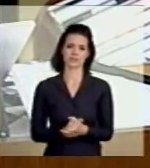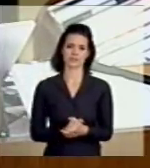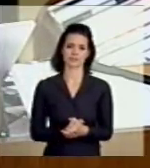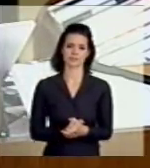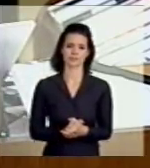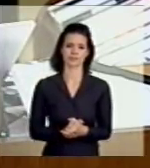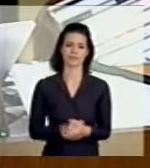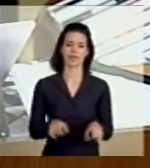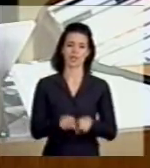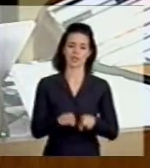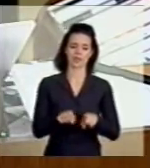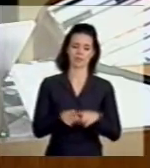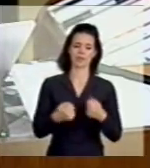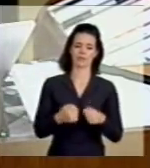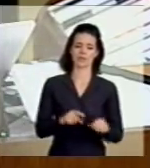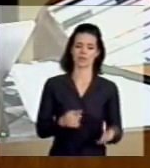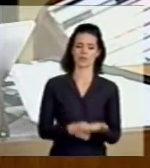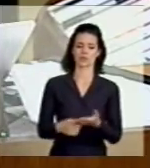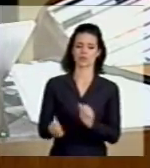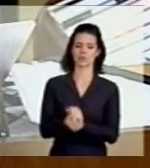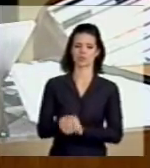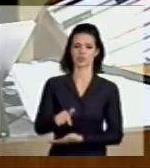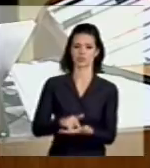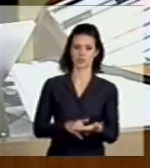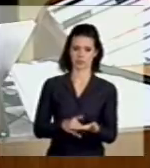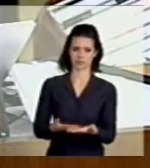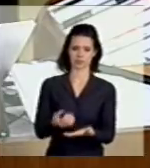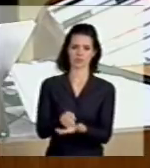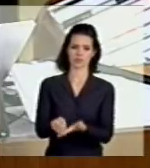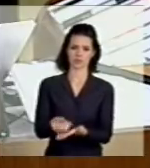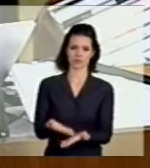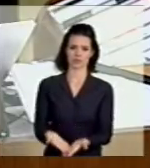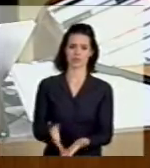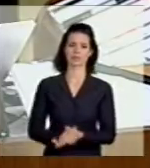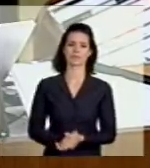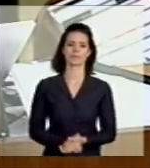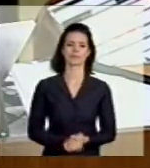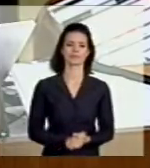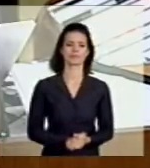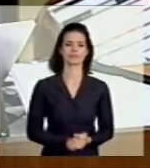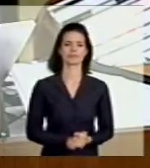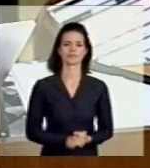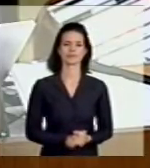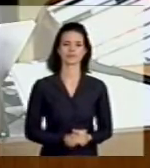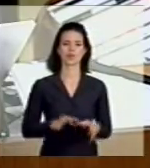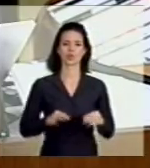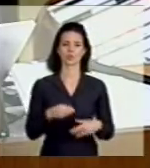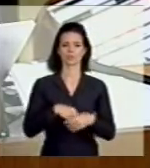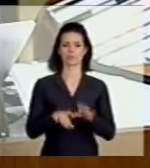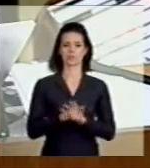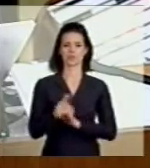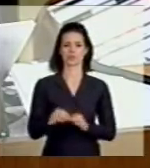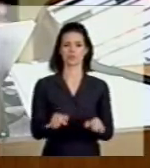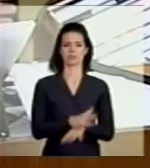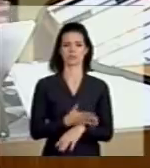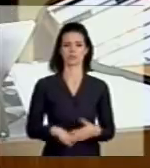mandato. Todas essas opções encontram amparo nas normas de direito civil e direito processual civil. Portanto, se houver